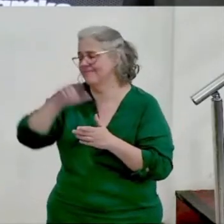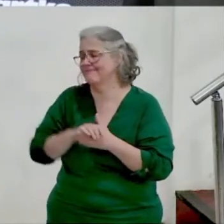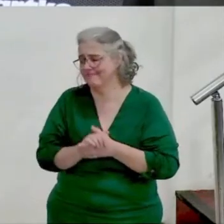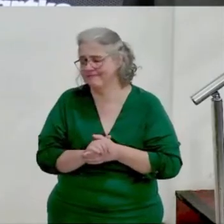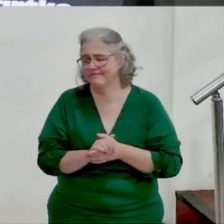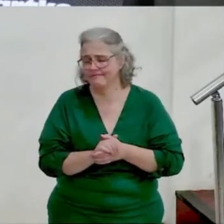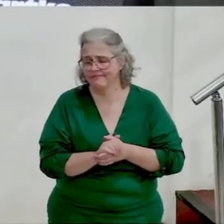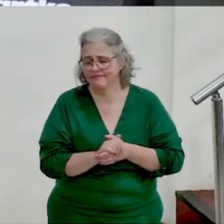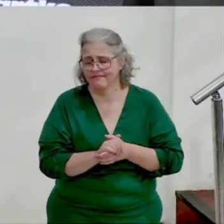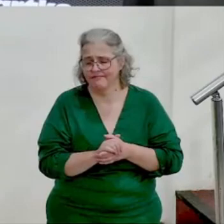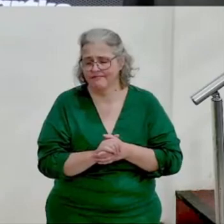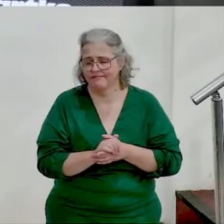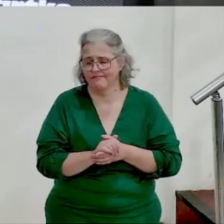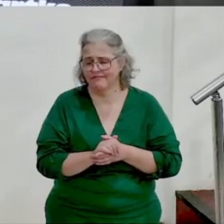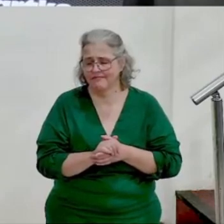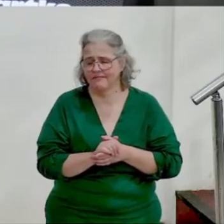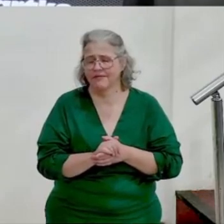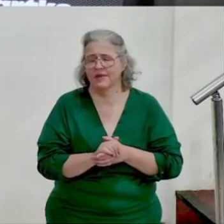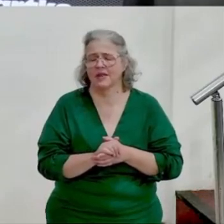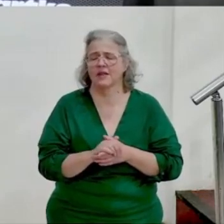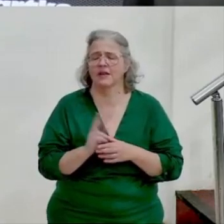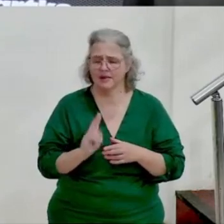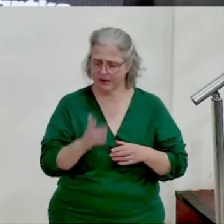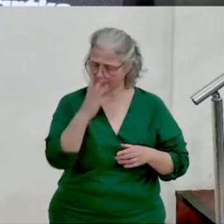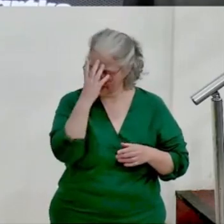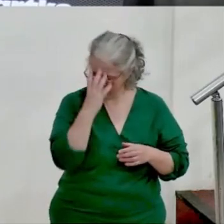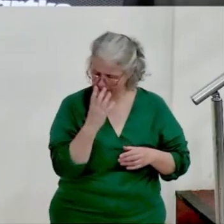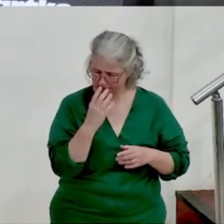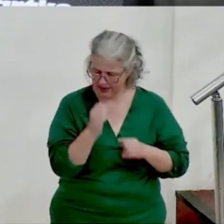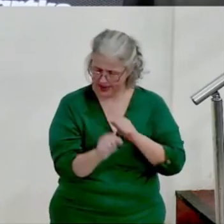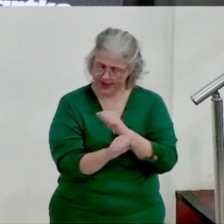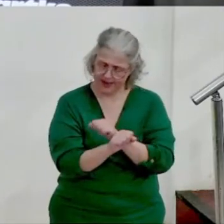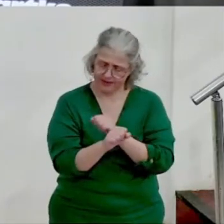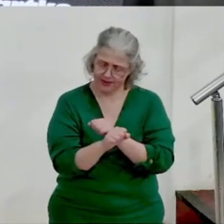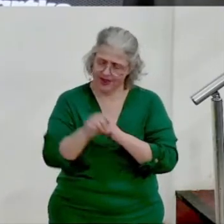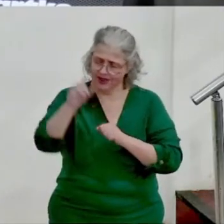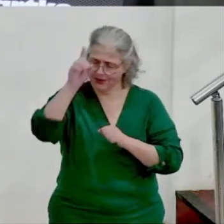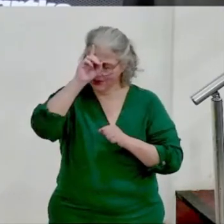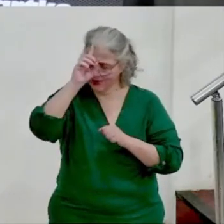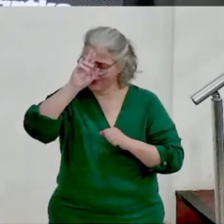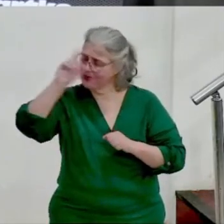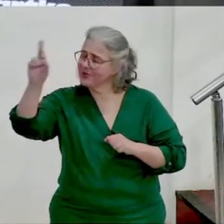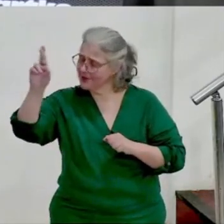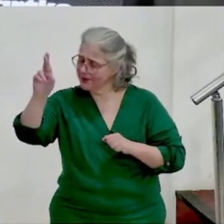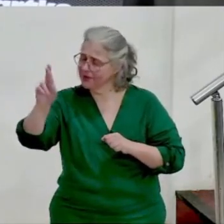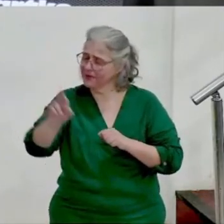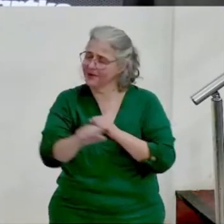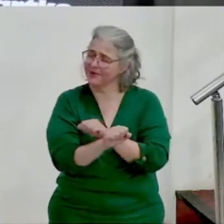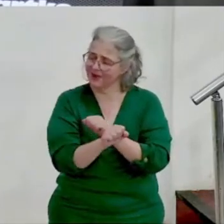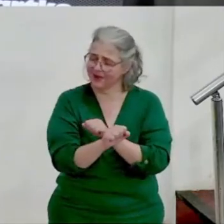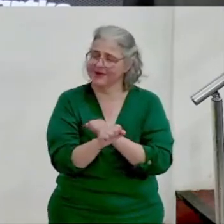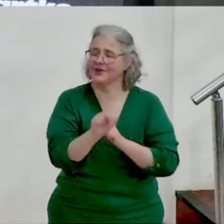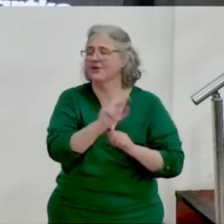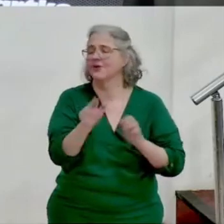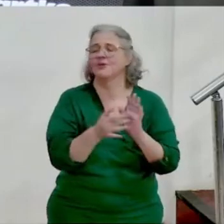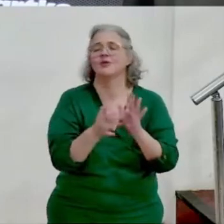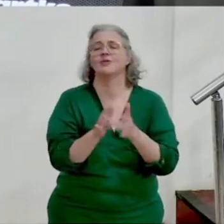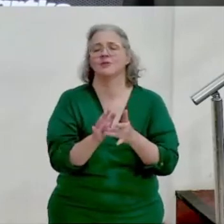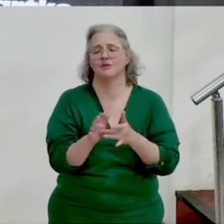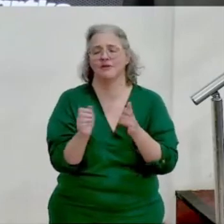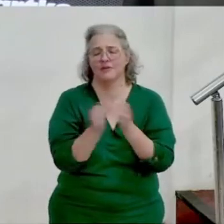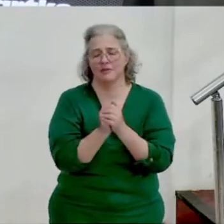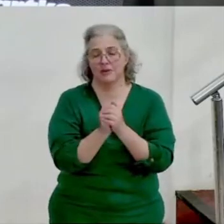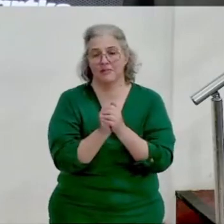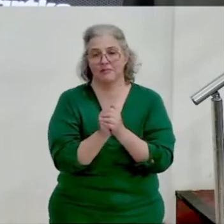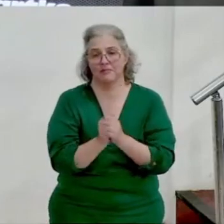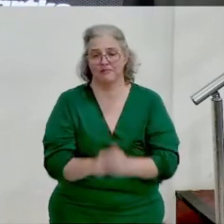vivamos sóbrios, aguardando o dia do Senhor. Em nome de Jesus, amém.